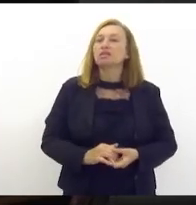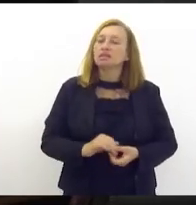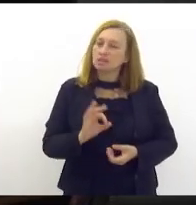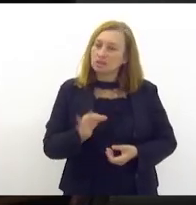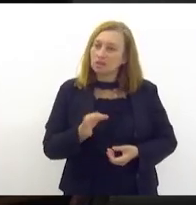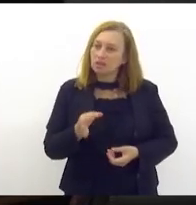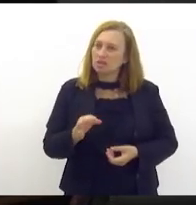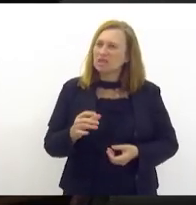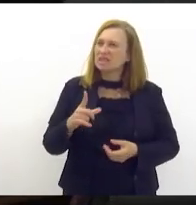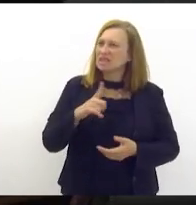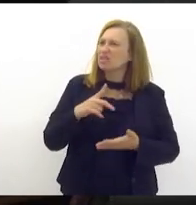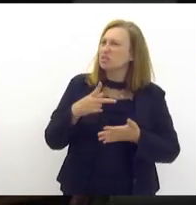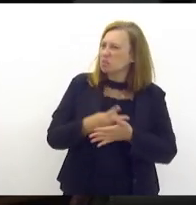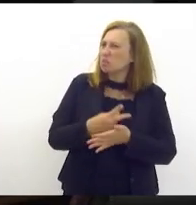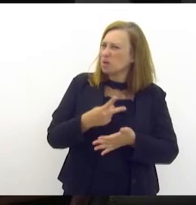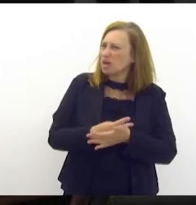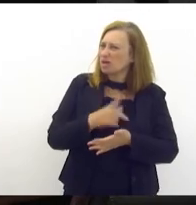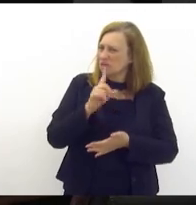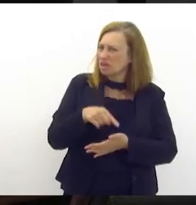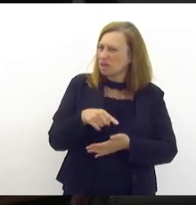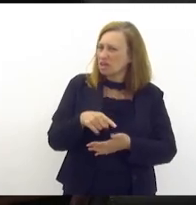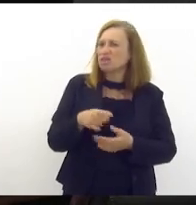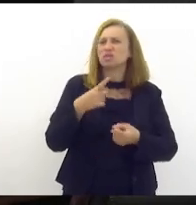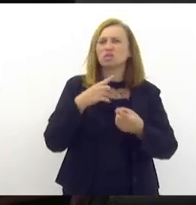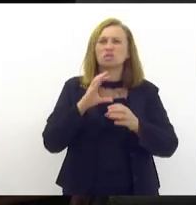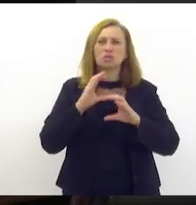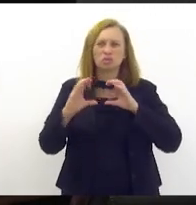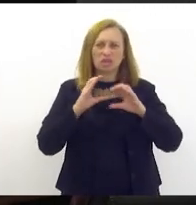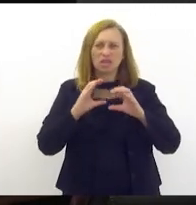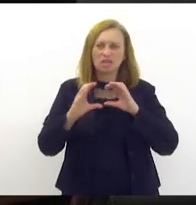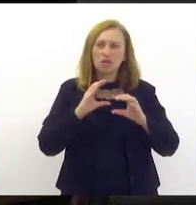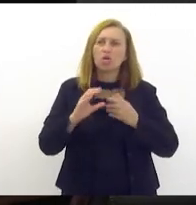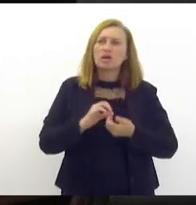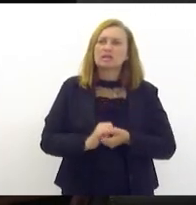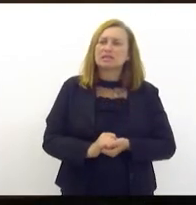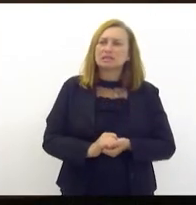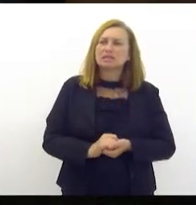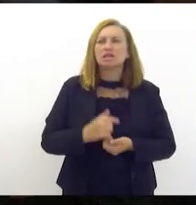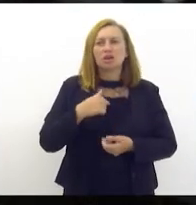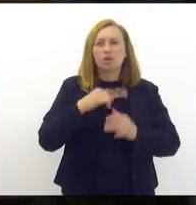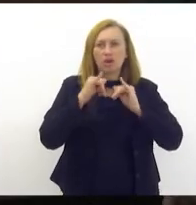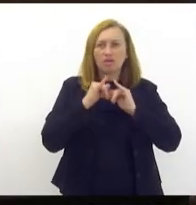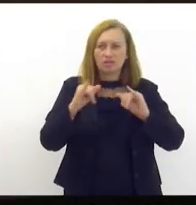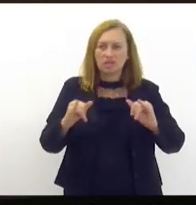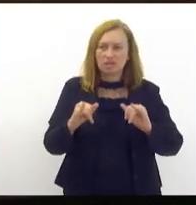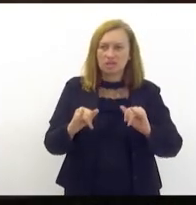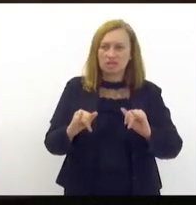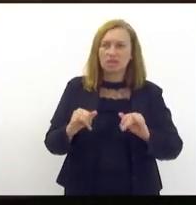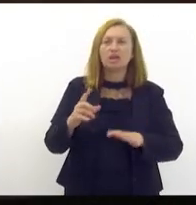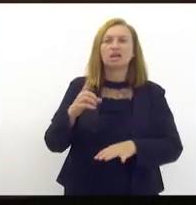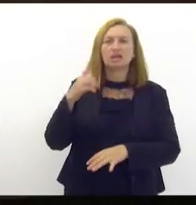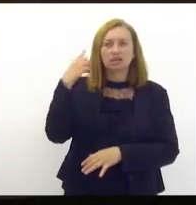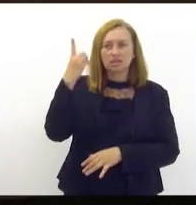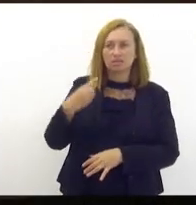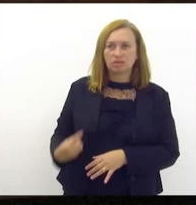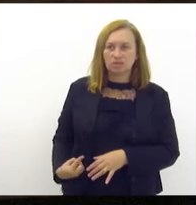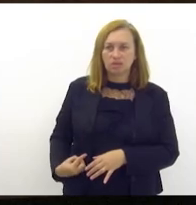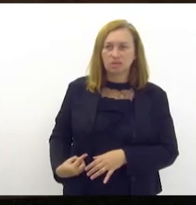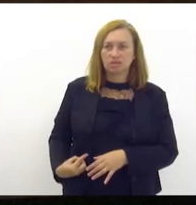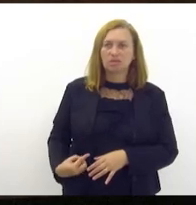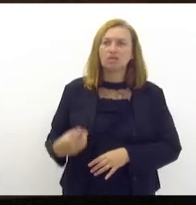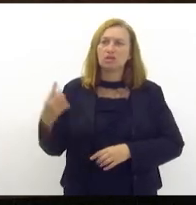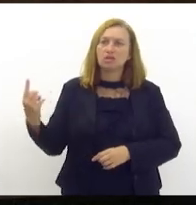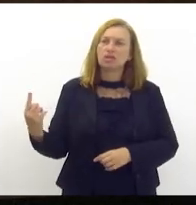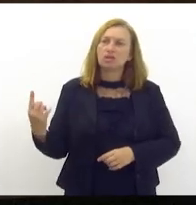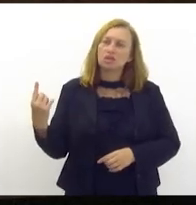Evidentemente, parece que houve um mal-entendido, no mínimo, de comunicação. Eu avisei a autora do projeto, a deputada Dani Balbi, que voltou ao